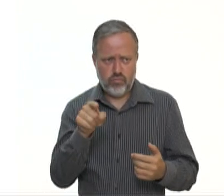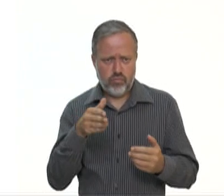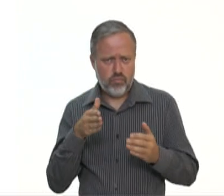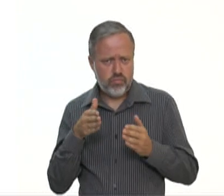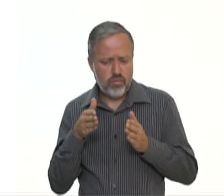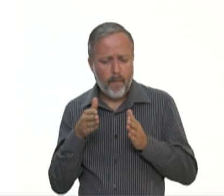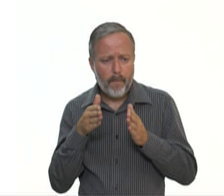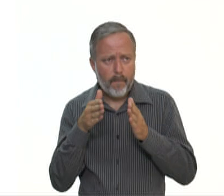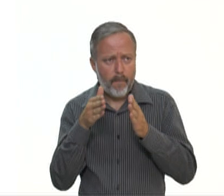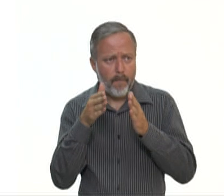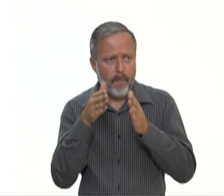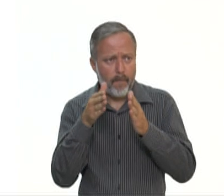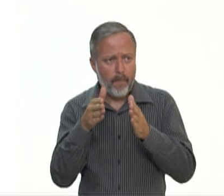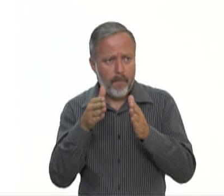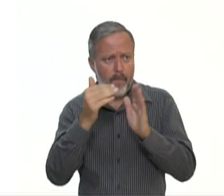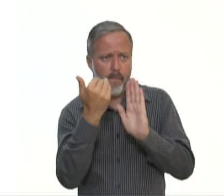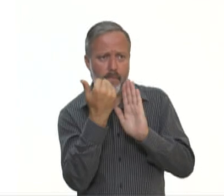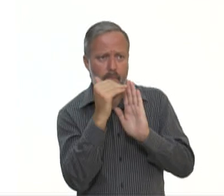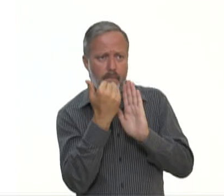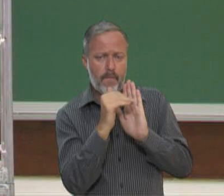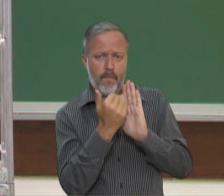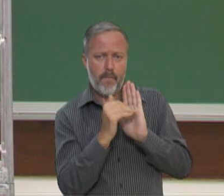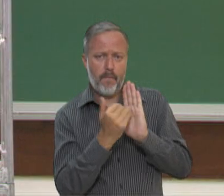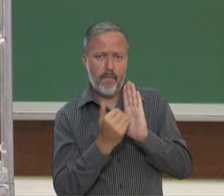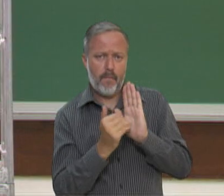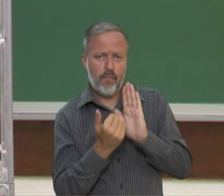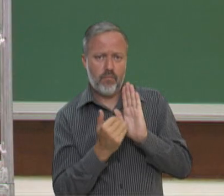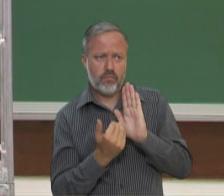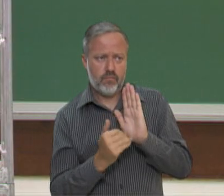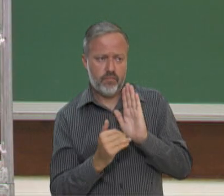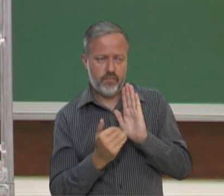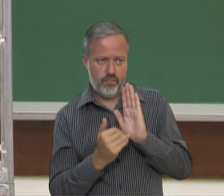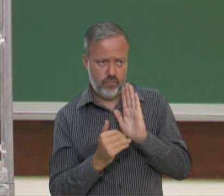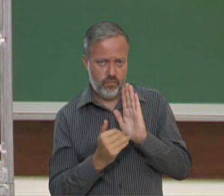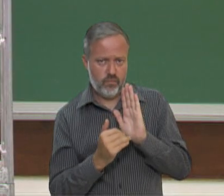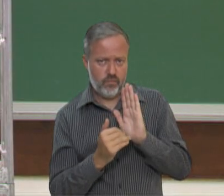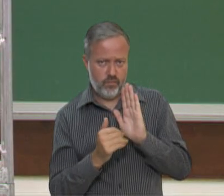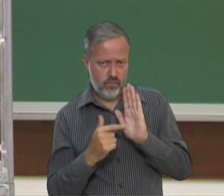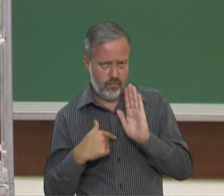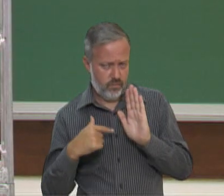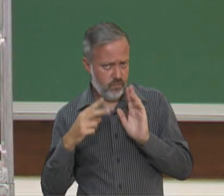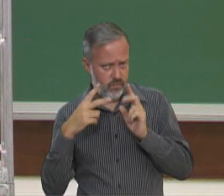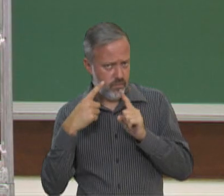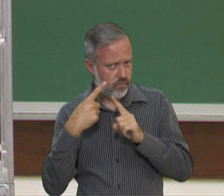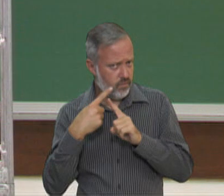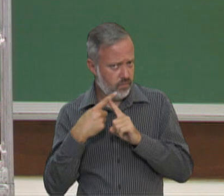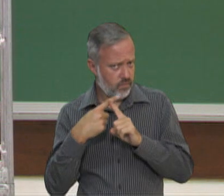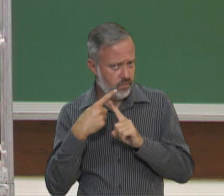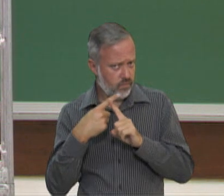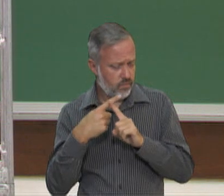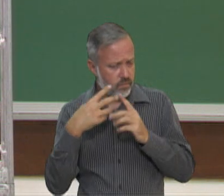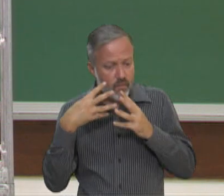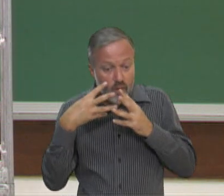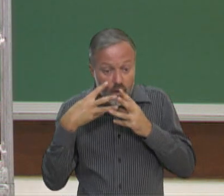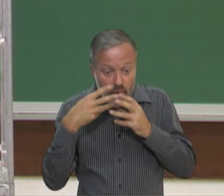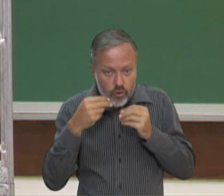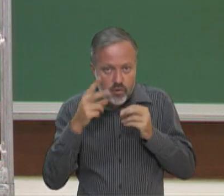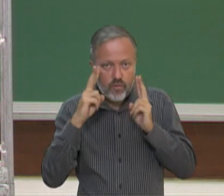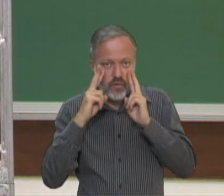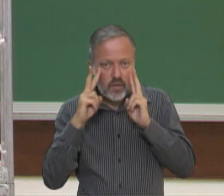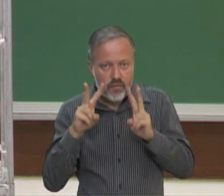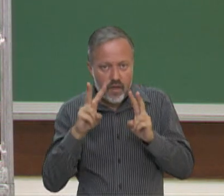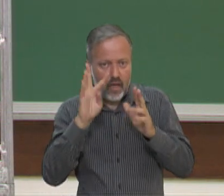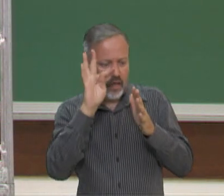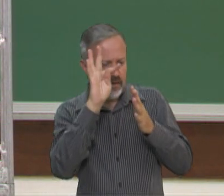algumas questões e padrões fijos. Então, a notícia é um texto que relata um fato,